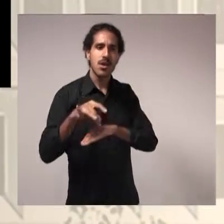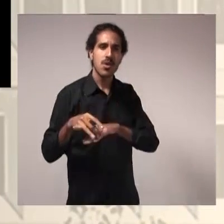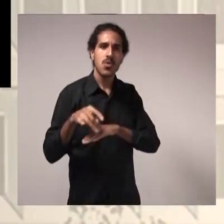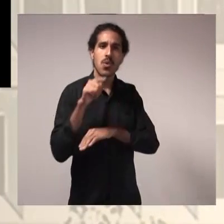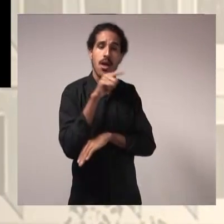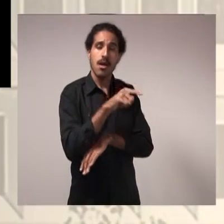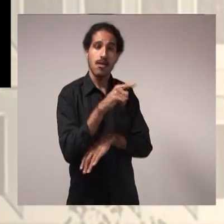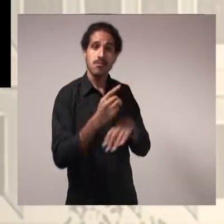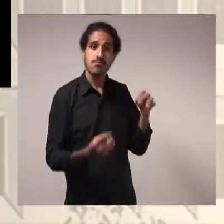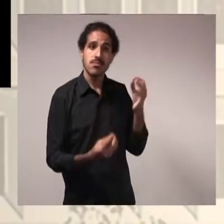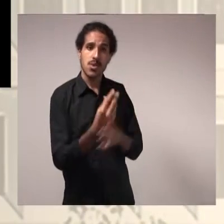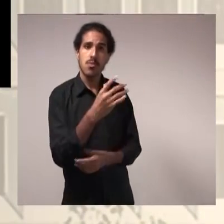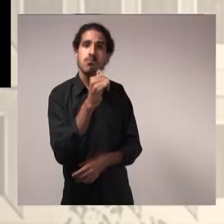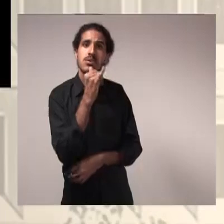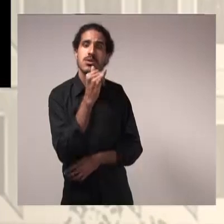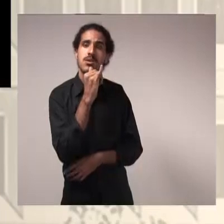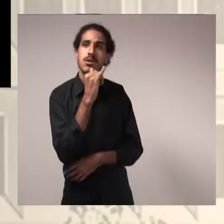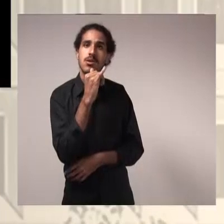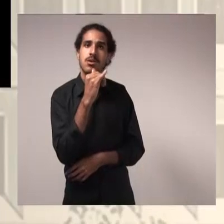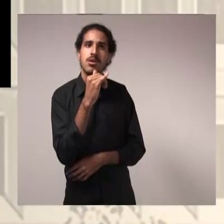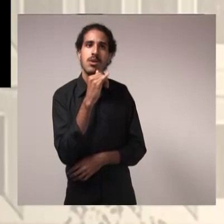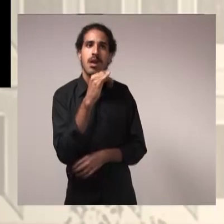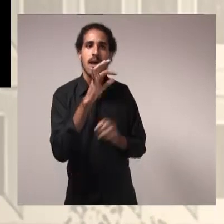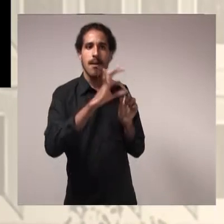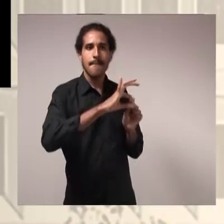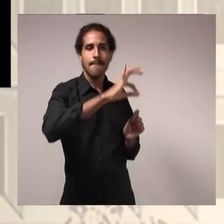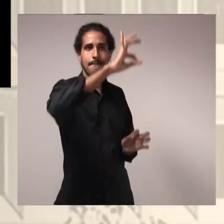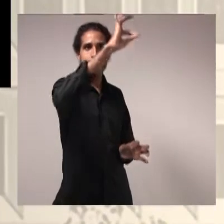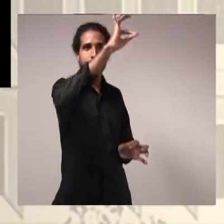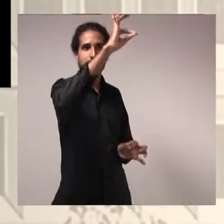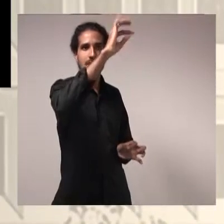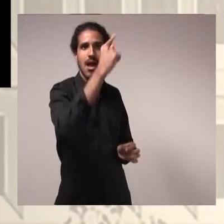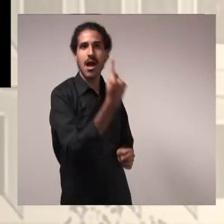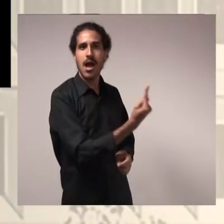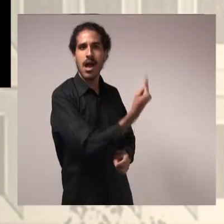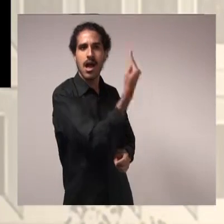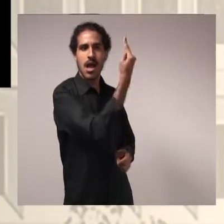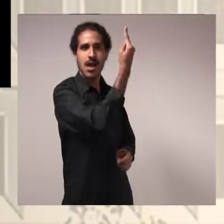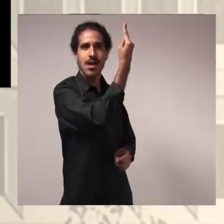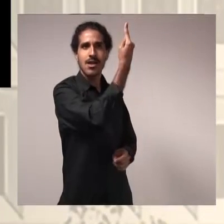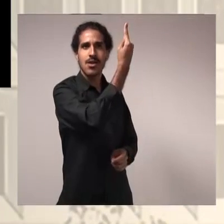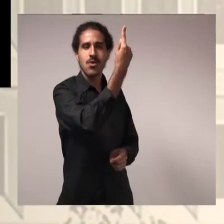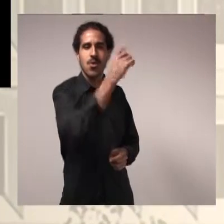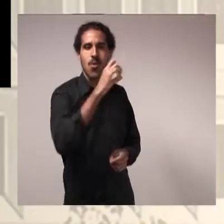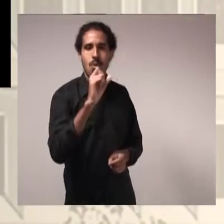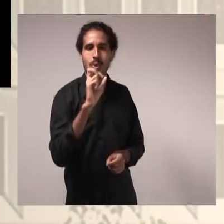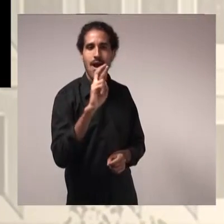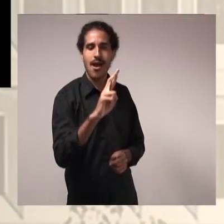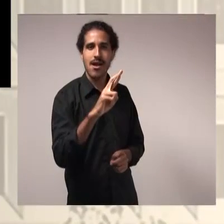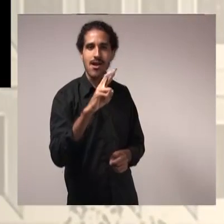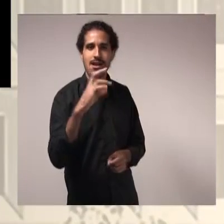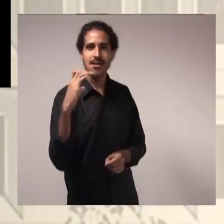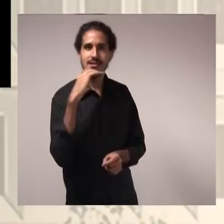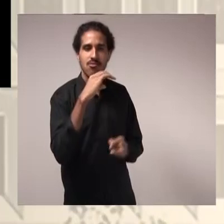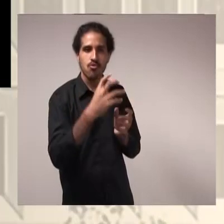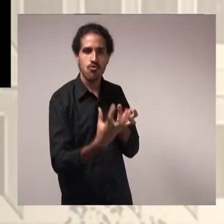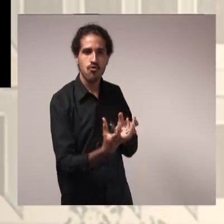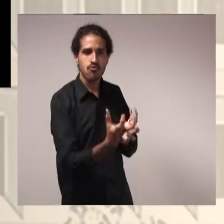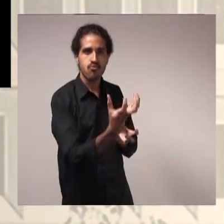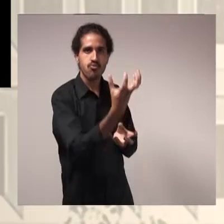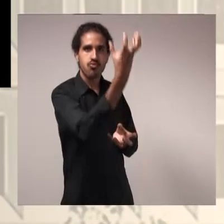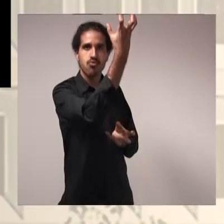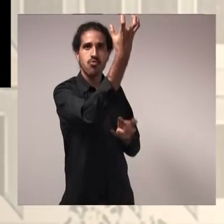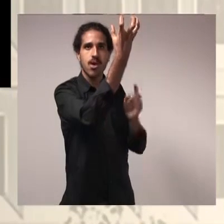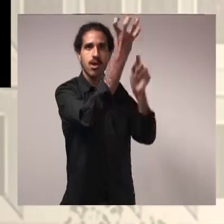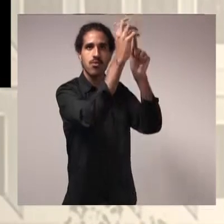trouxe, como, por exemplo, o pré-direito alto, no qual o ar quente ele é sugado para cima e, através